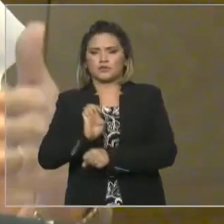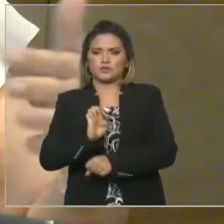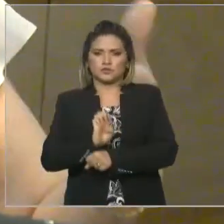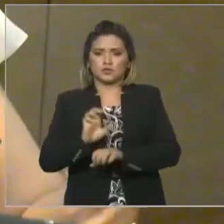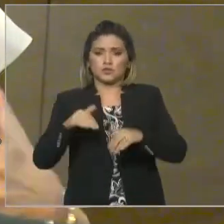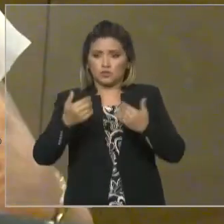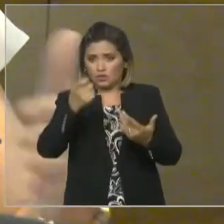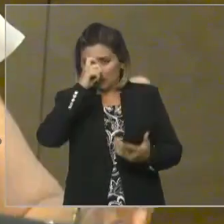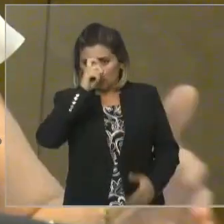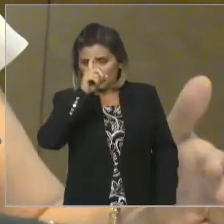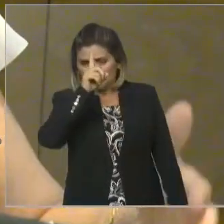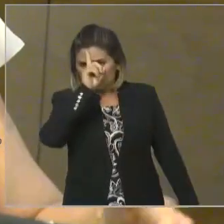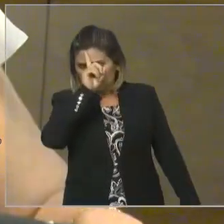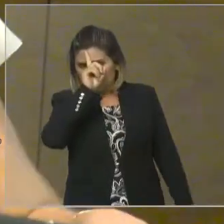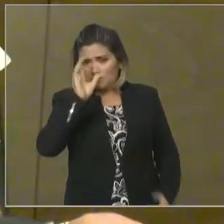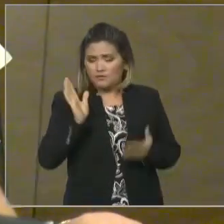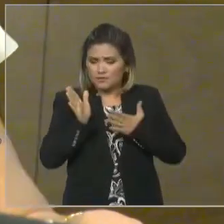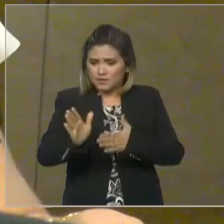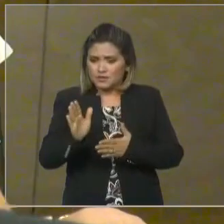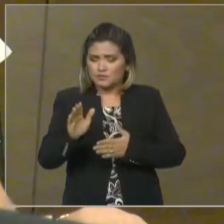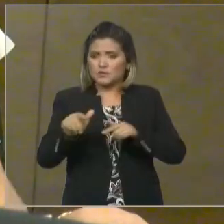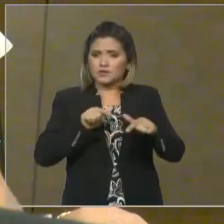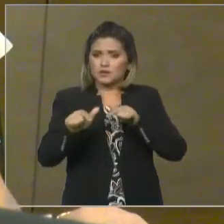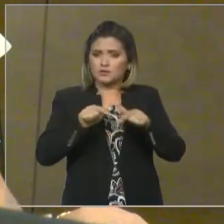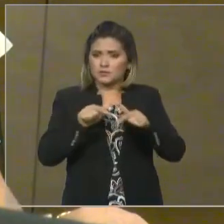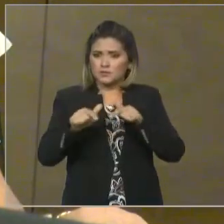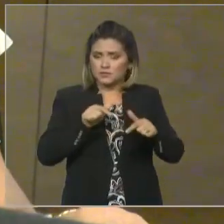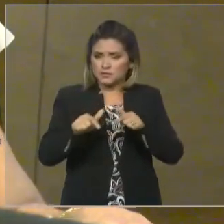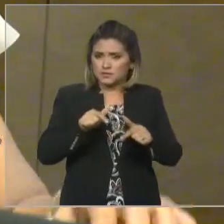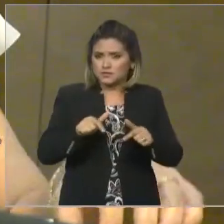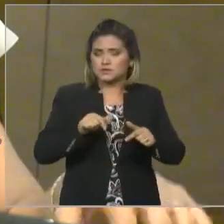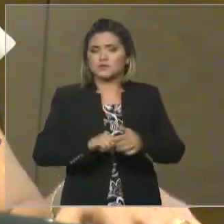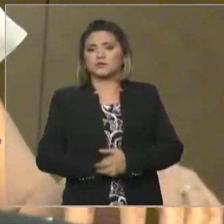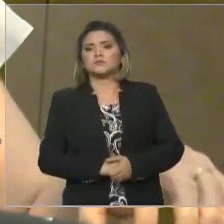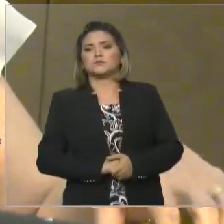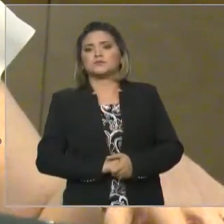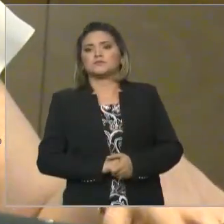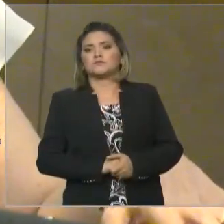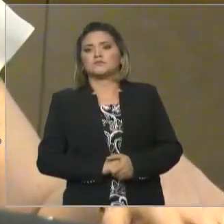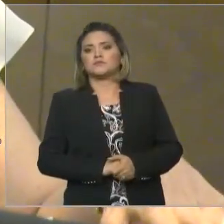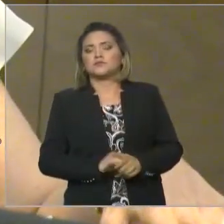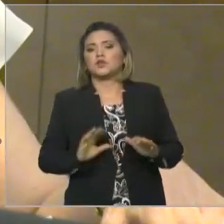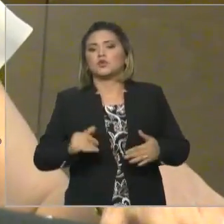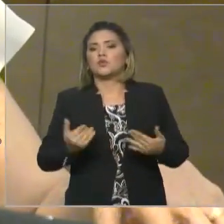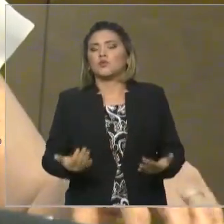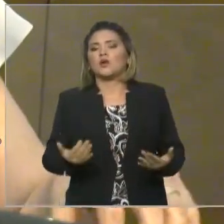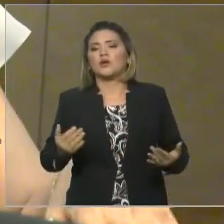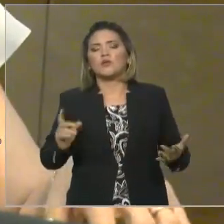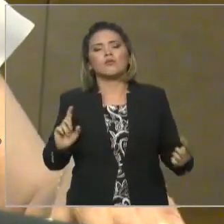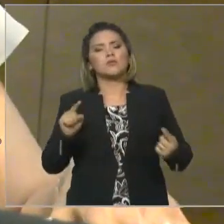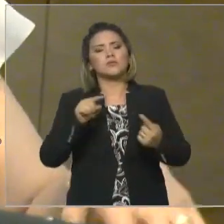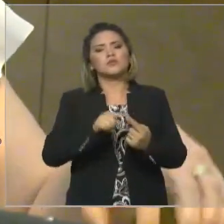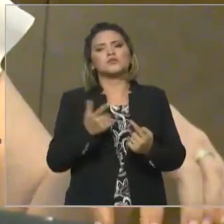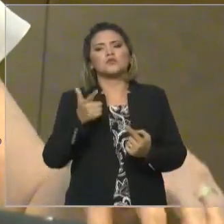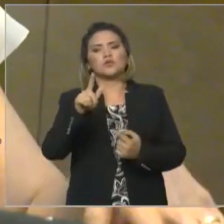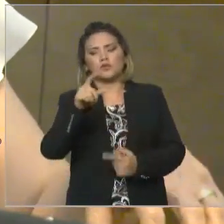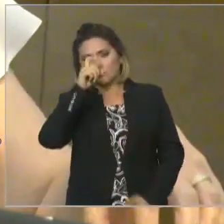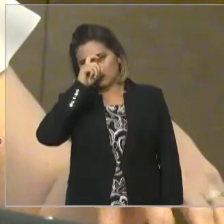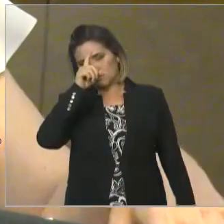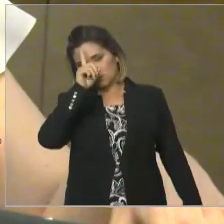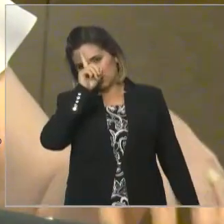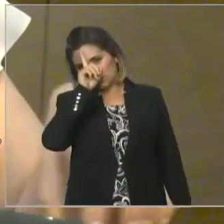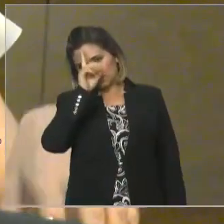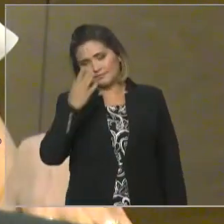ficar firmemente trabalhando com alta complexidade e qual a finalidade dos outros. Não adianta ficar